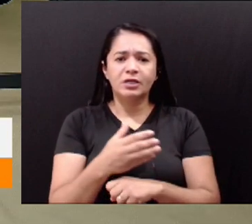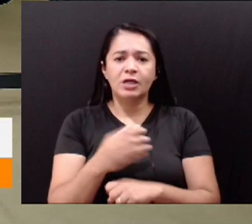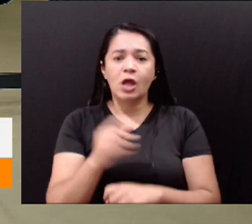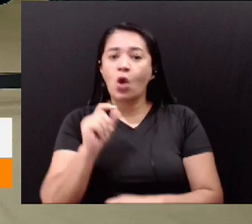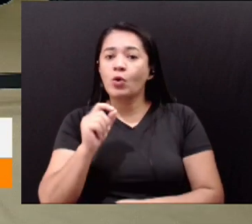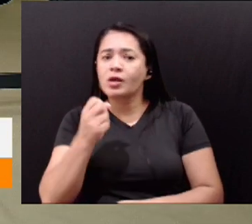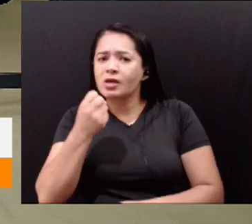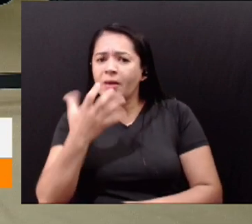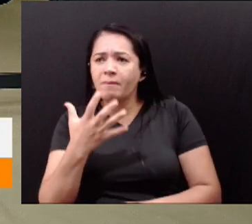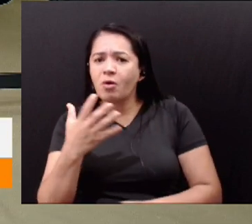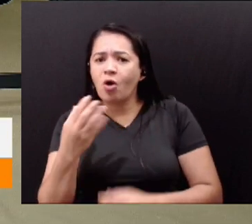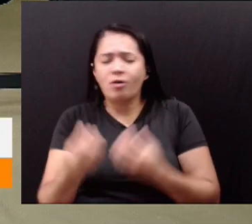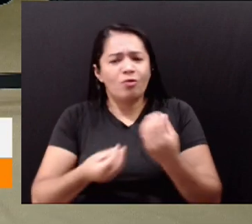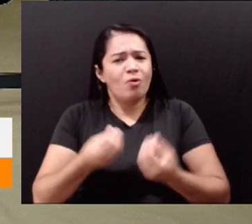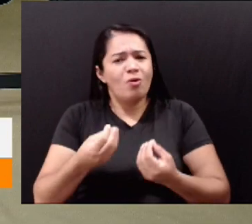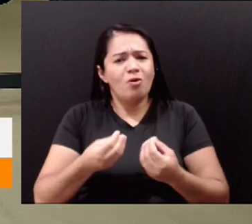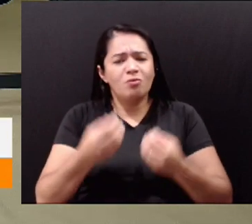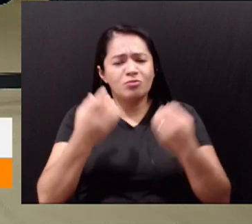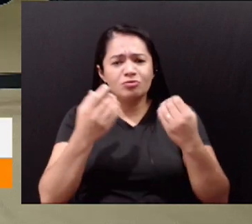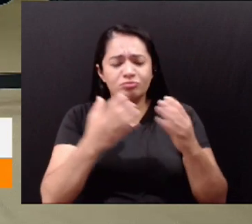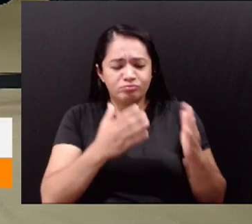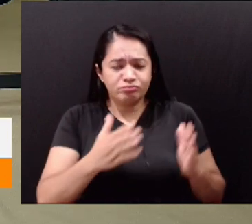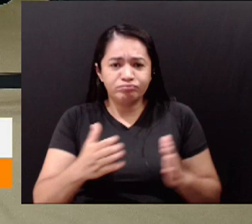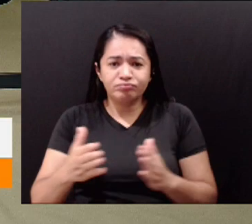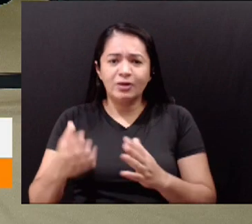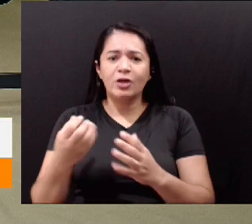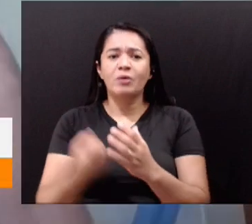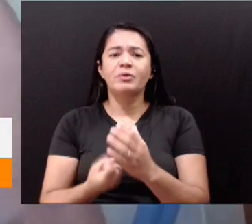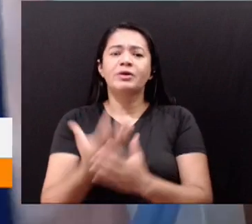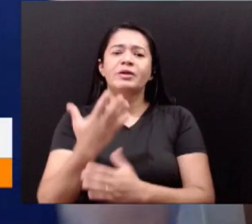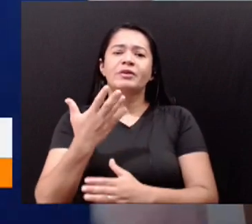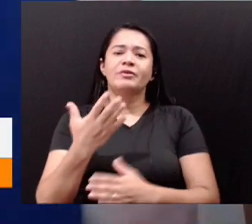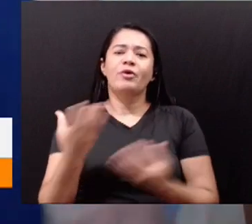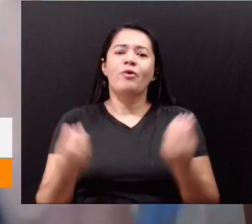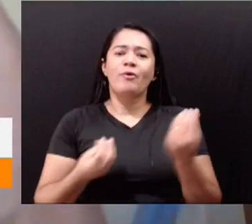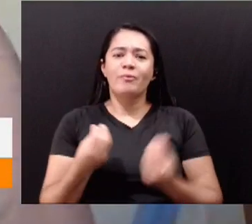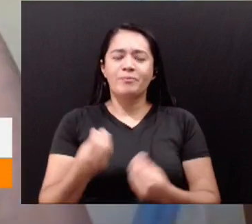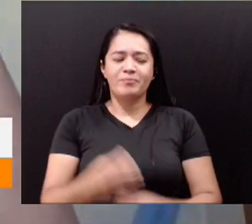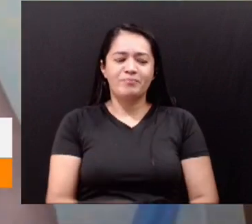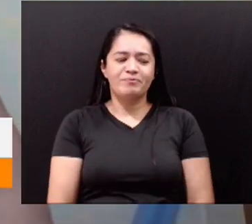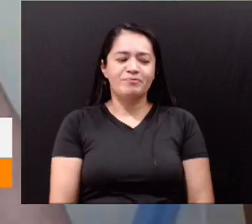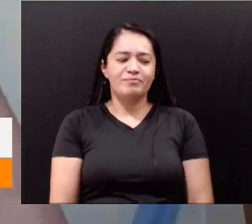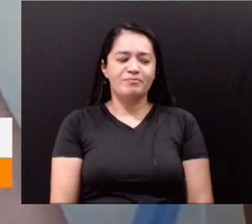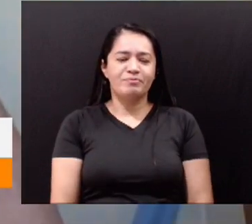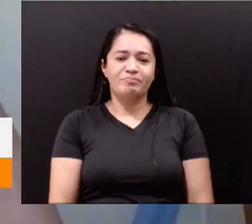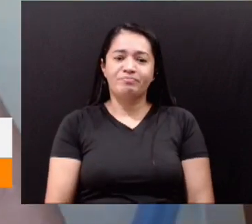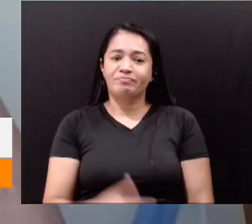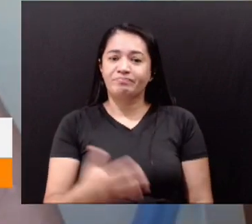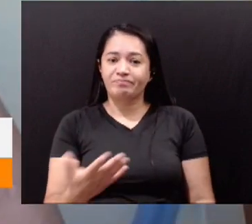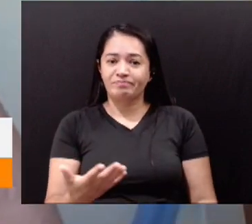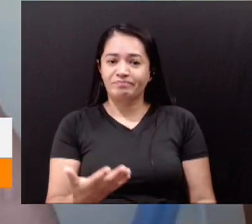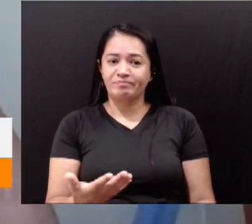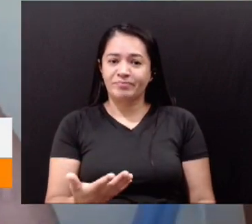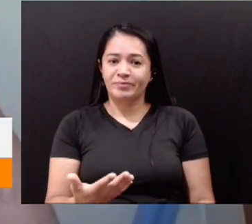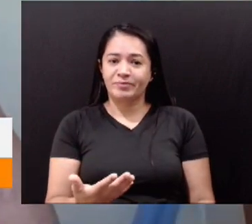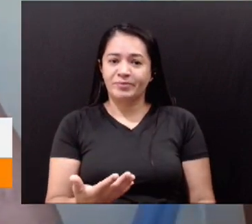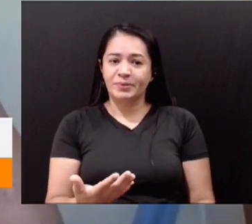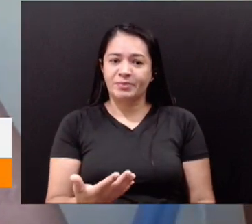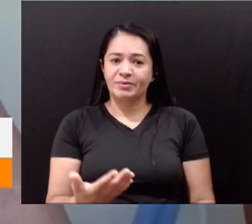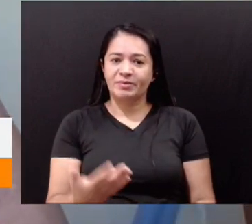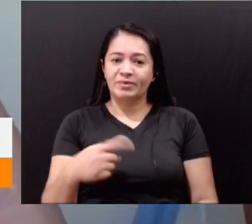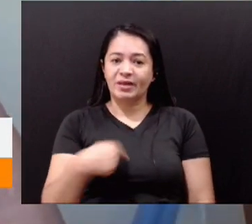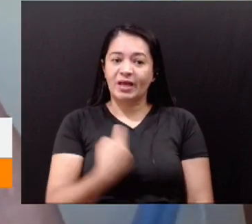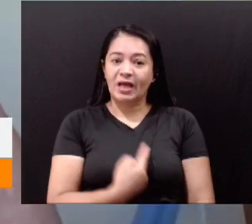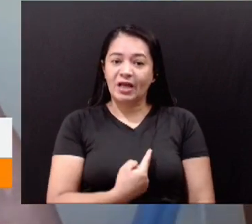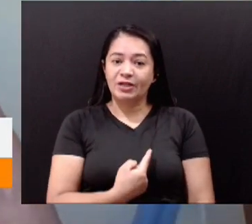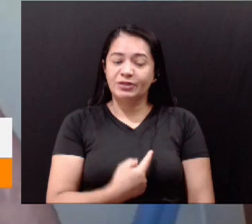como que funciona, como que foi criado tudo isso? Bom, eu queria a nossa associação